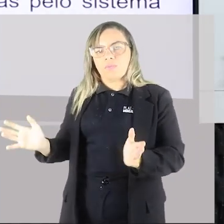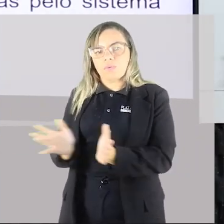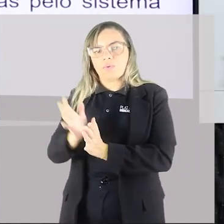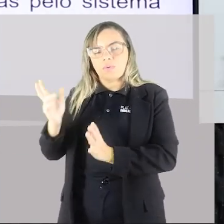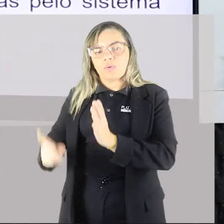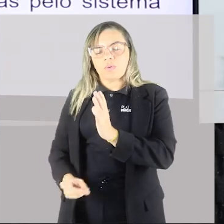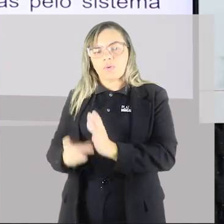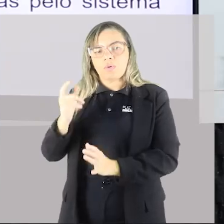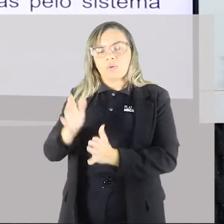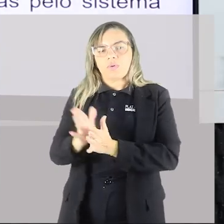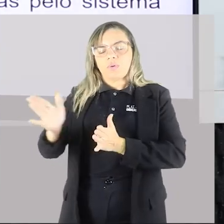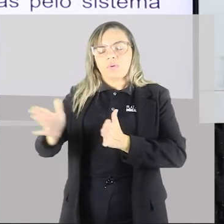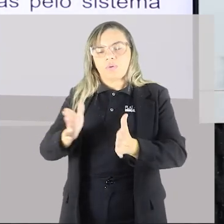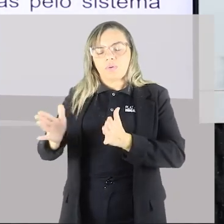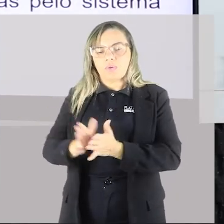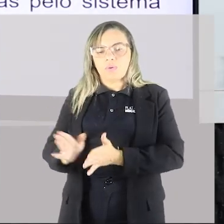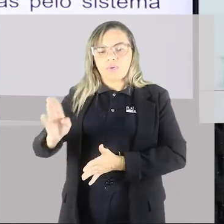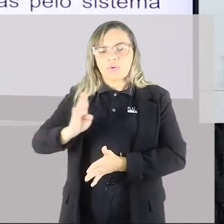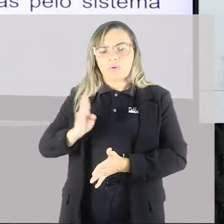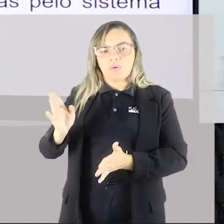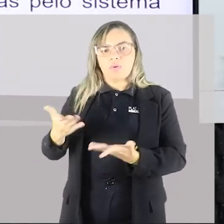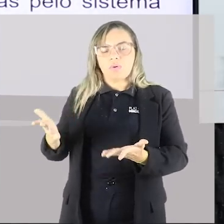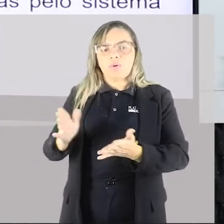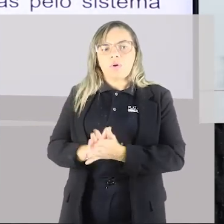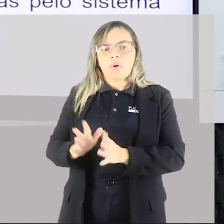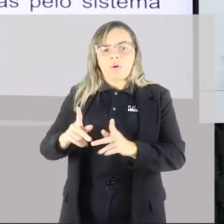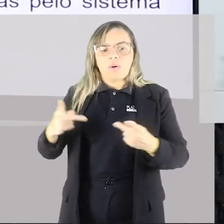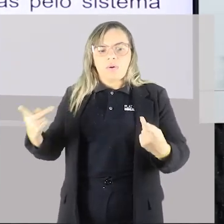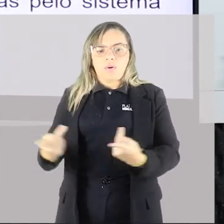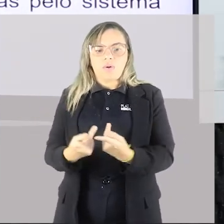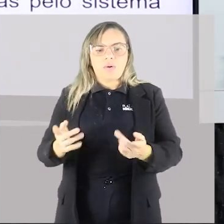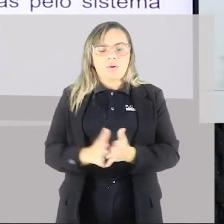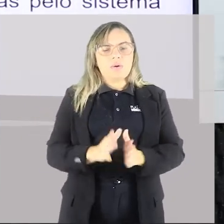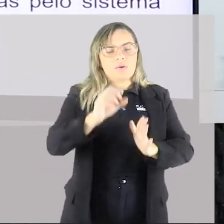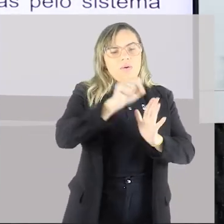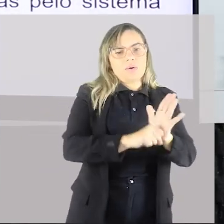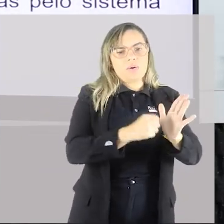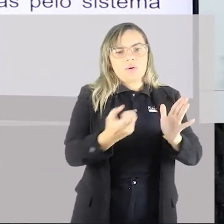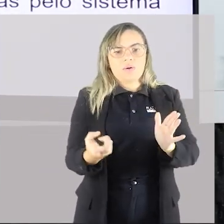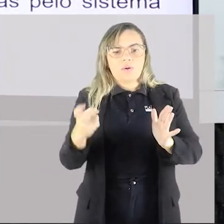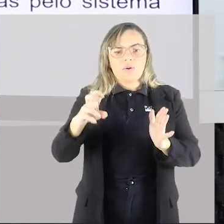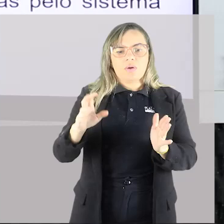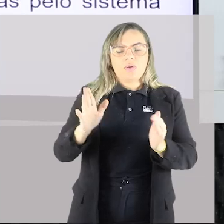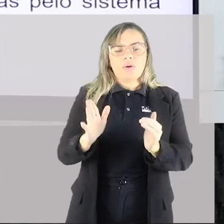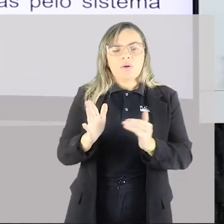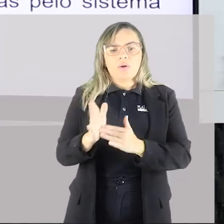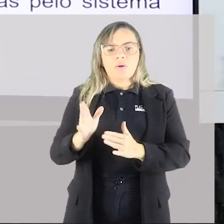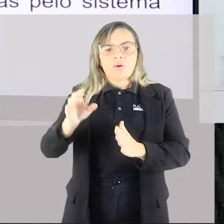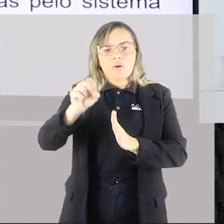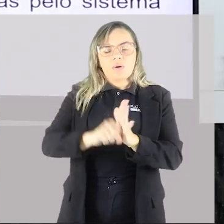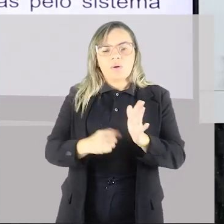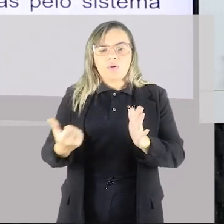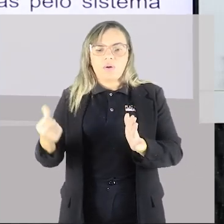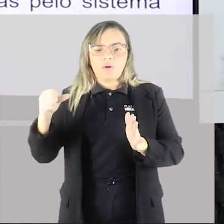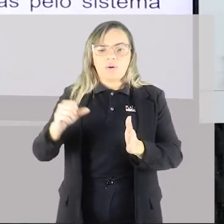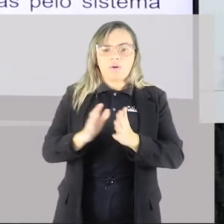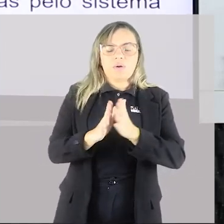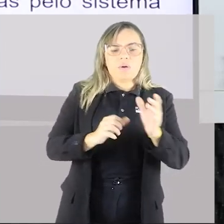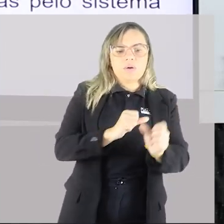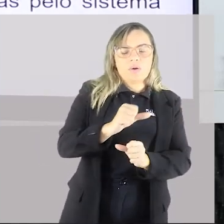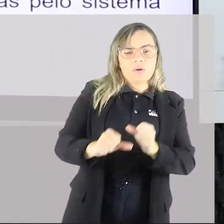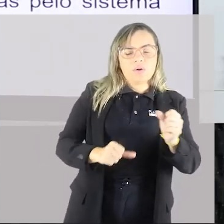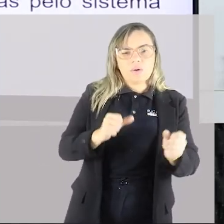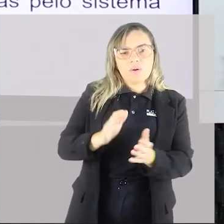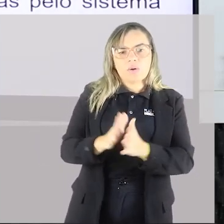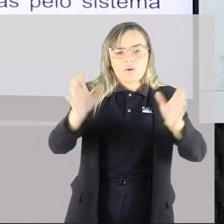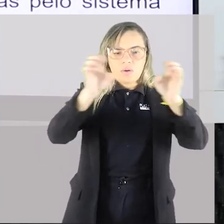e proletário. Agora, entre o século XV e XVIII, nós temos esta transição, que nós vamos abandonar